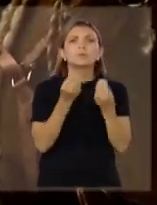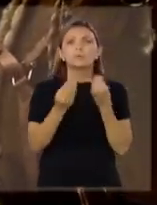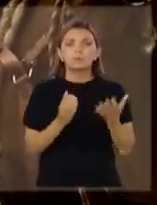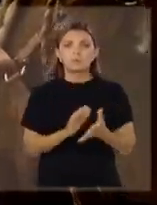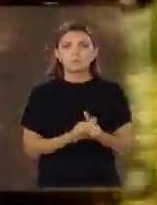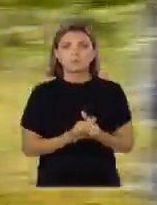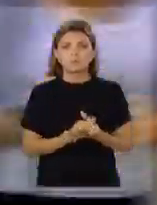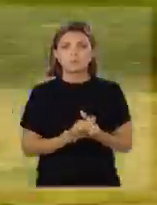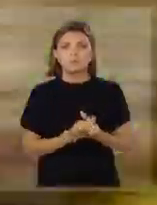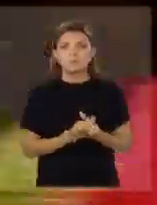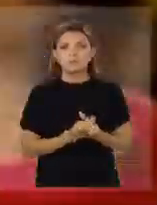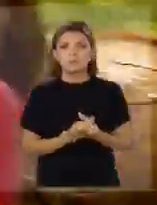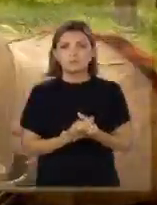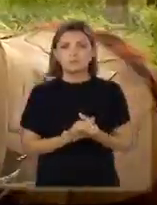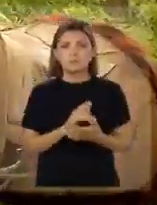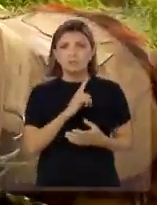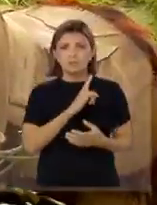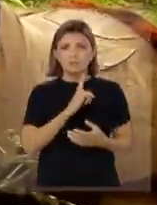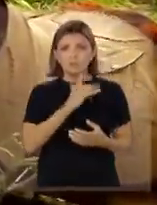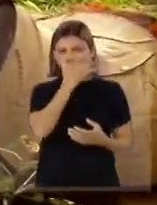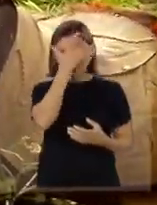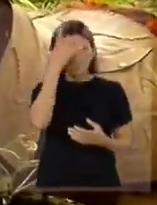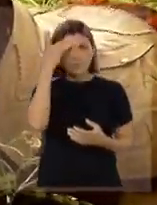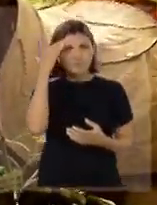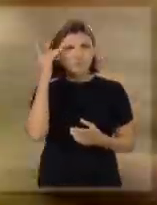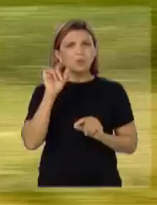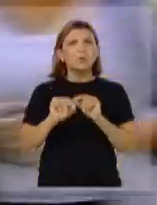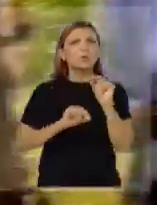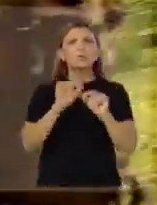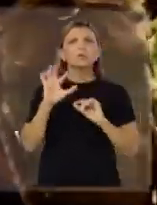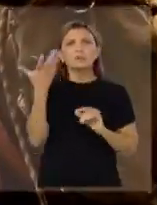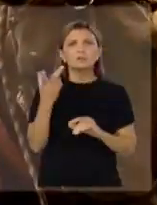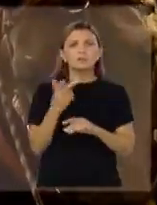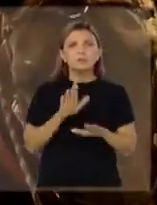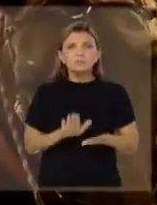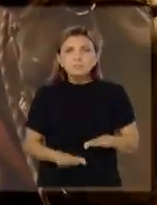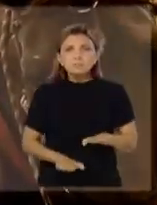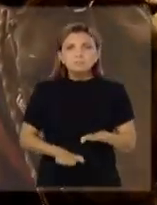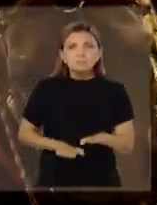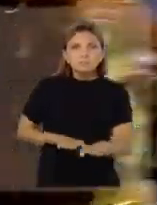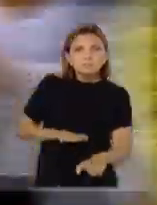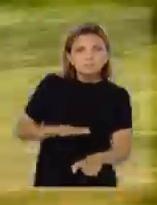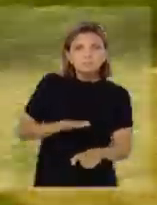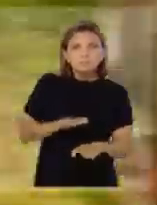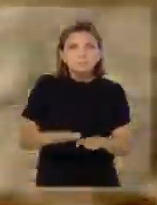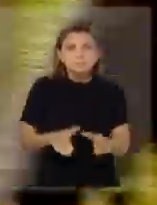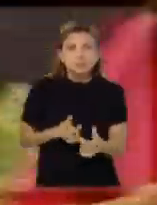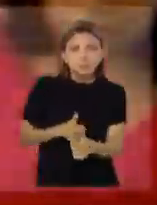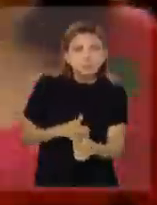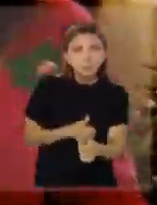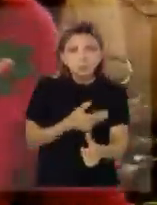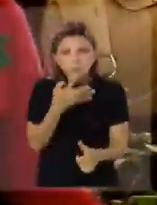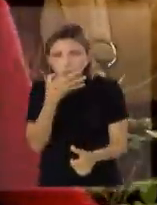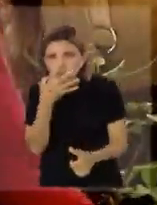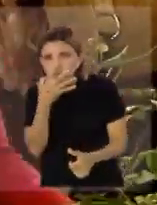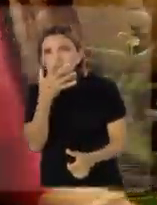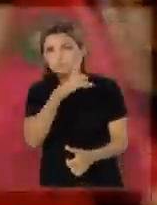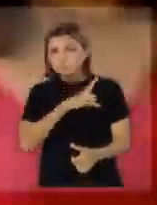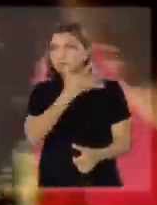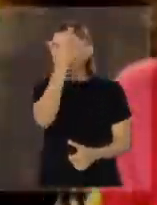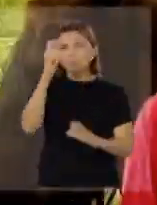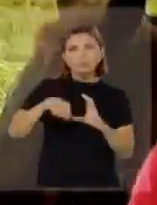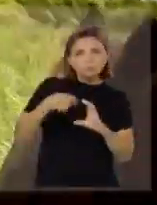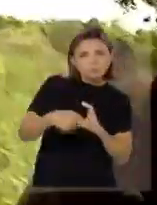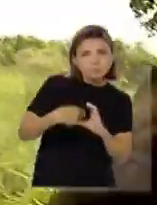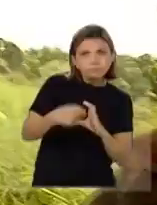gente pra pegar a arara? Ah, Thiago, a resposta pode estar embaixo dos nossos pés. Ah, lençol freático? Ai, não, seu bobo. Vamos procurar as pegadas.